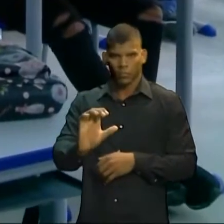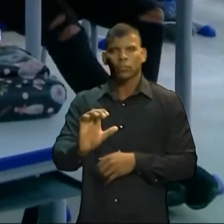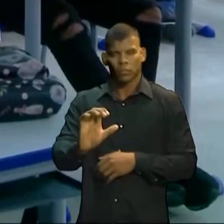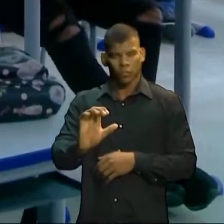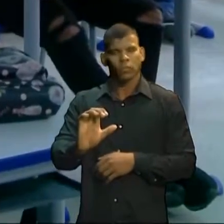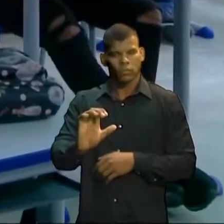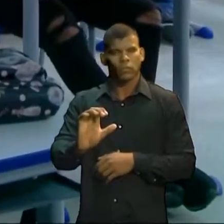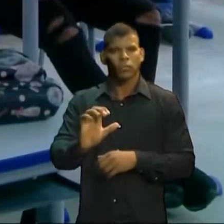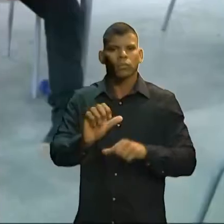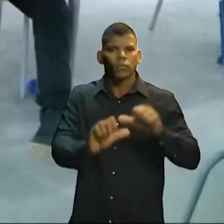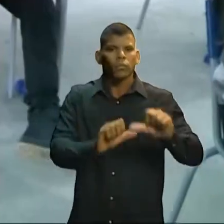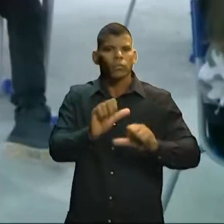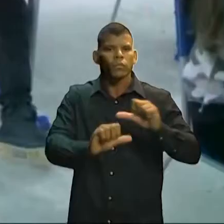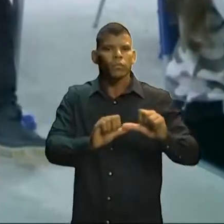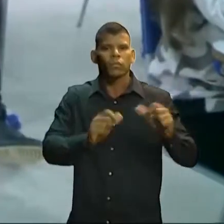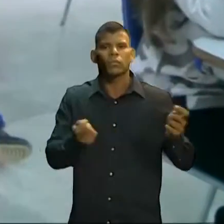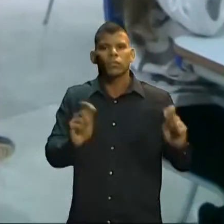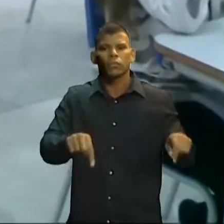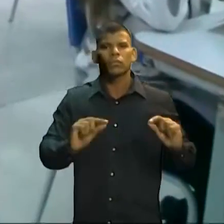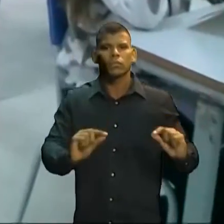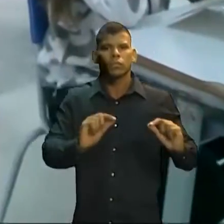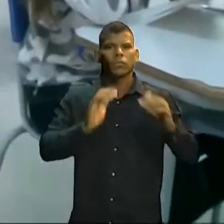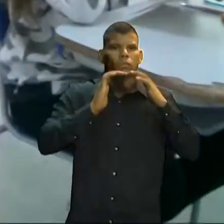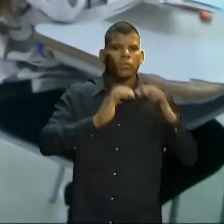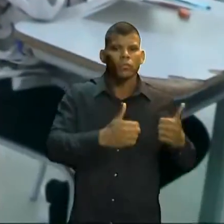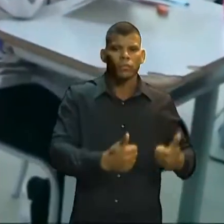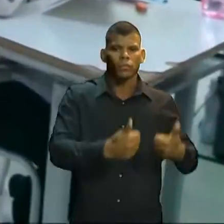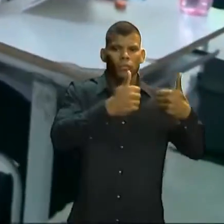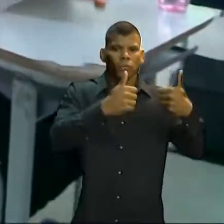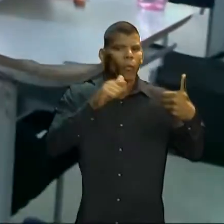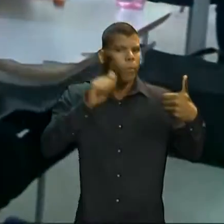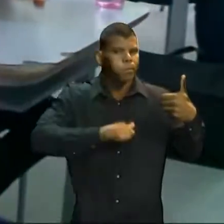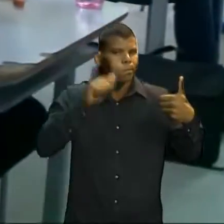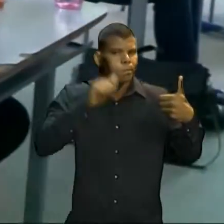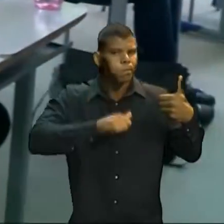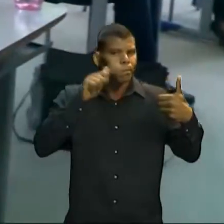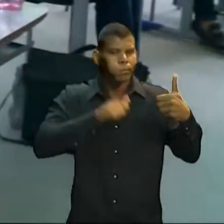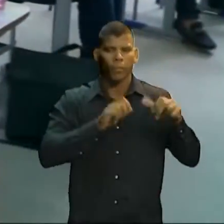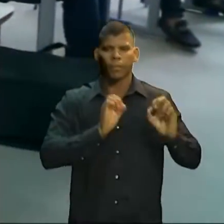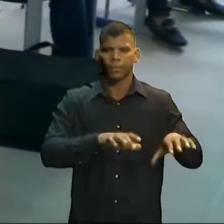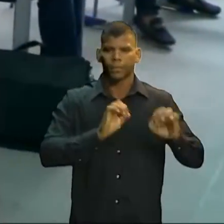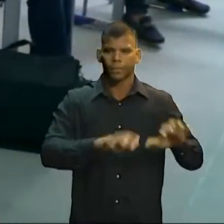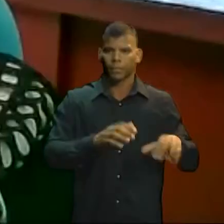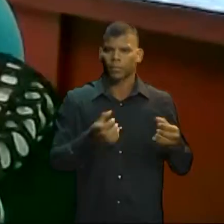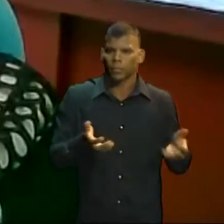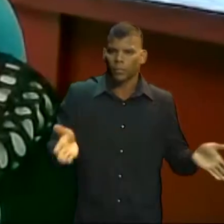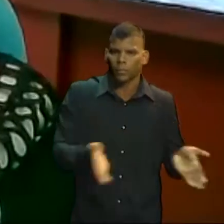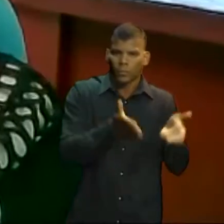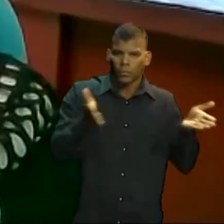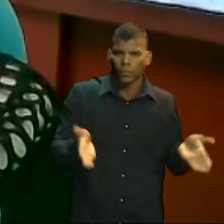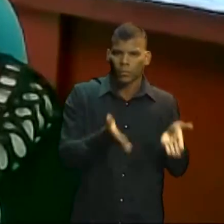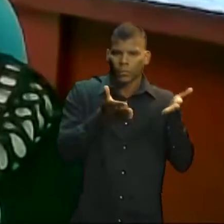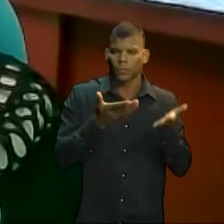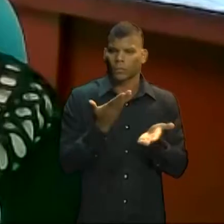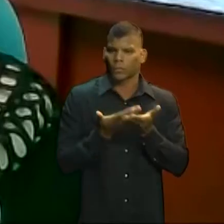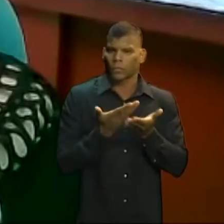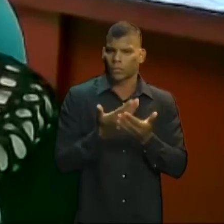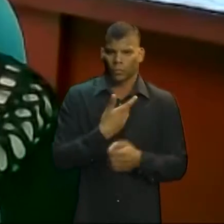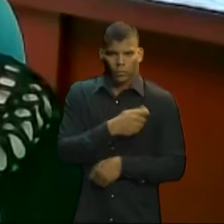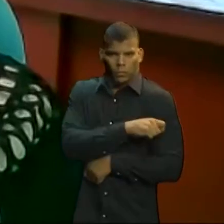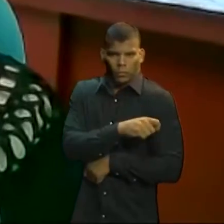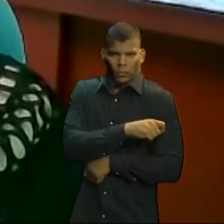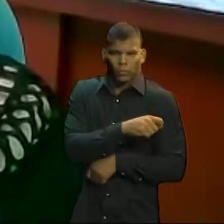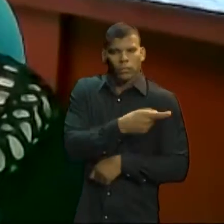vão elevar a qualidade de ensino e preparar os estudantes para o mercado de trabalho. A coordenadora de